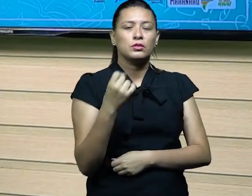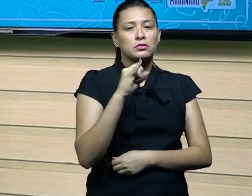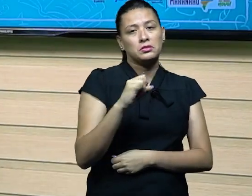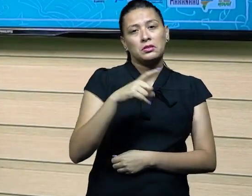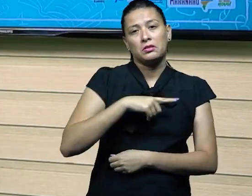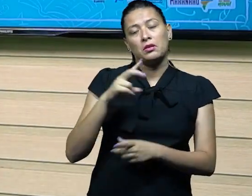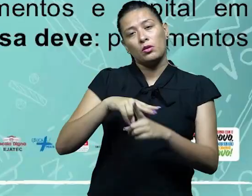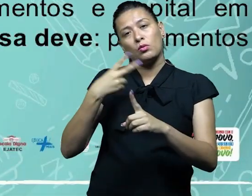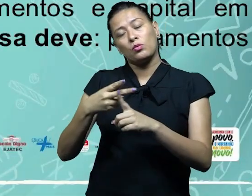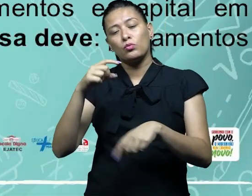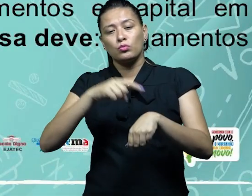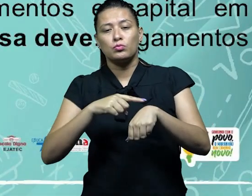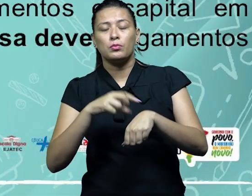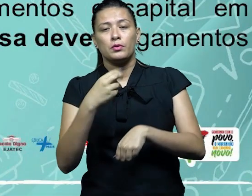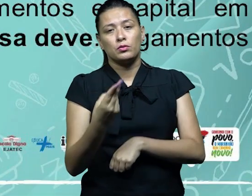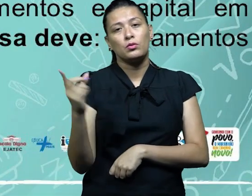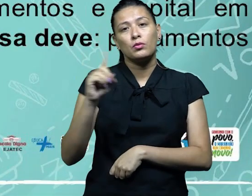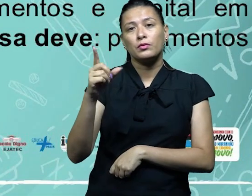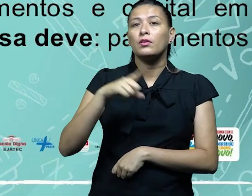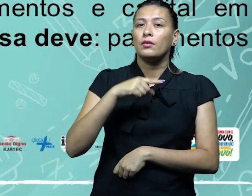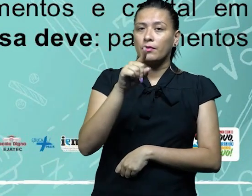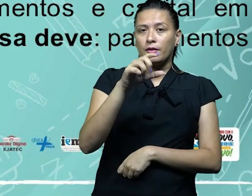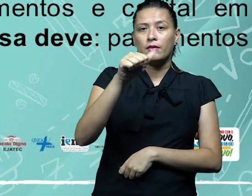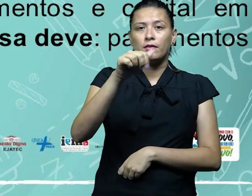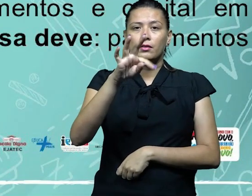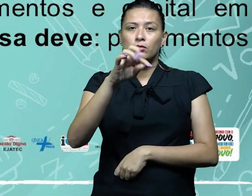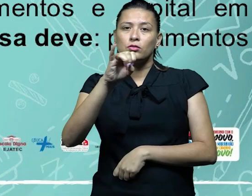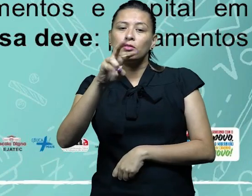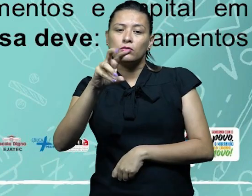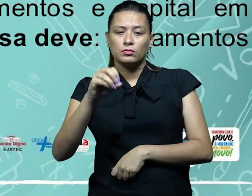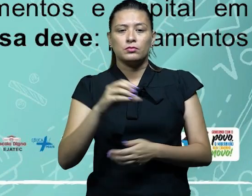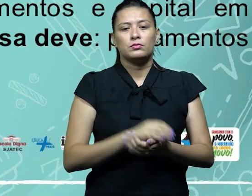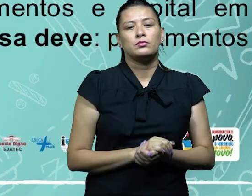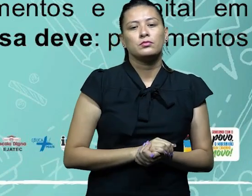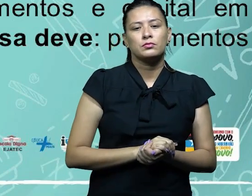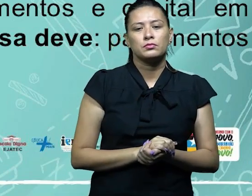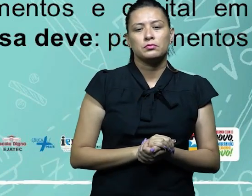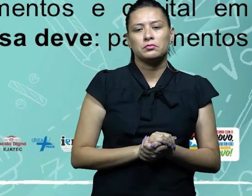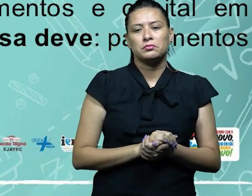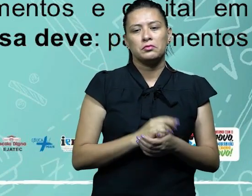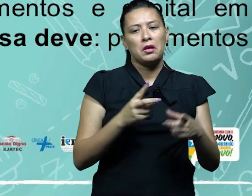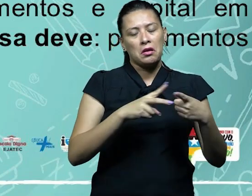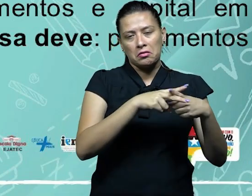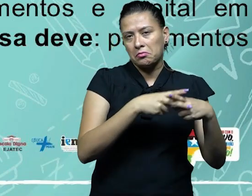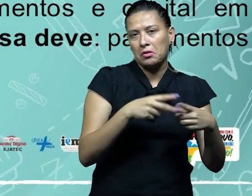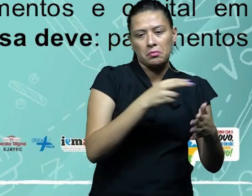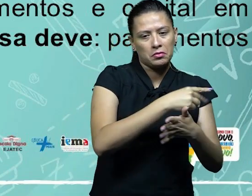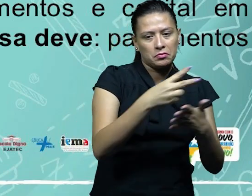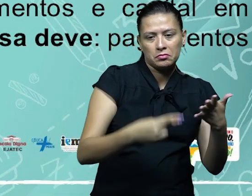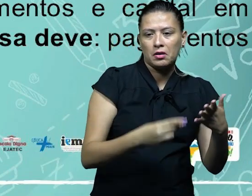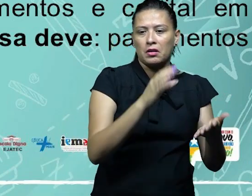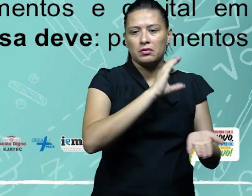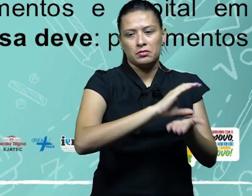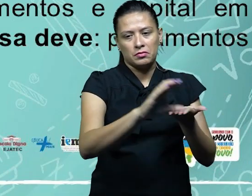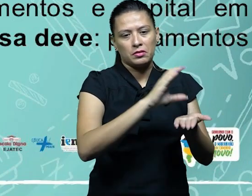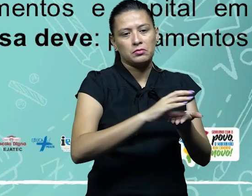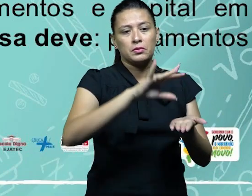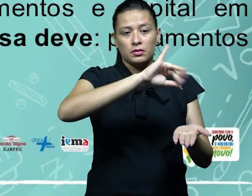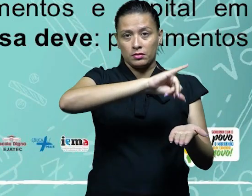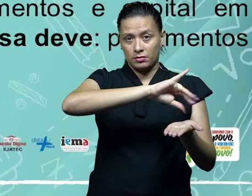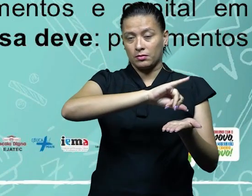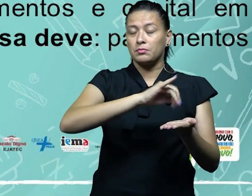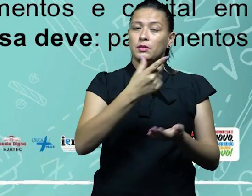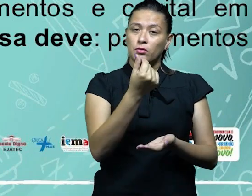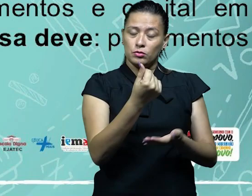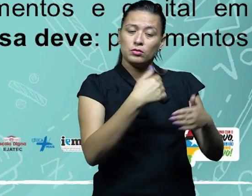aquilo é um ativo, tá? Como imóveis, equipamentos, investimentos e capital em caixa, tá? Já os passivos representam o